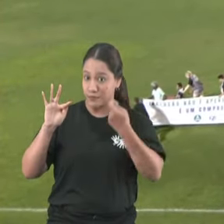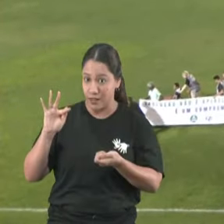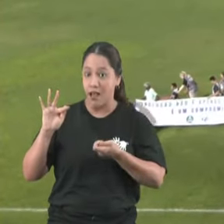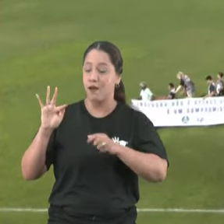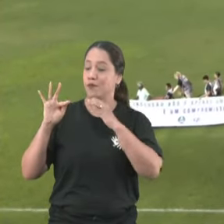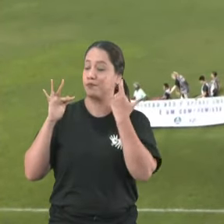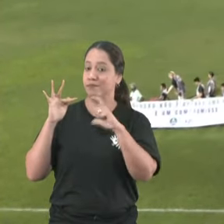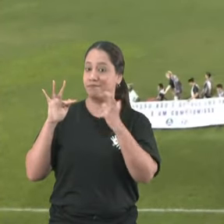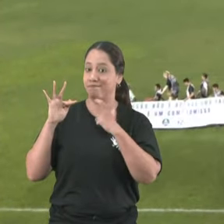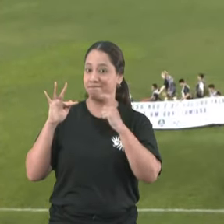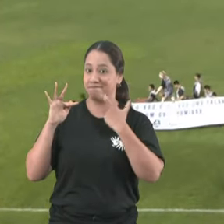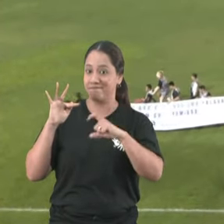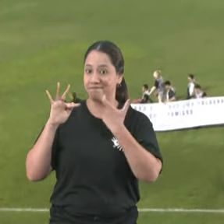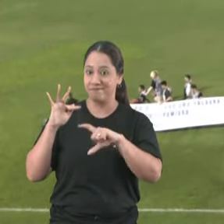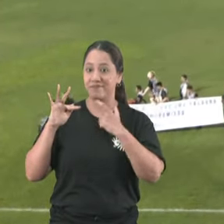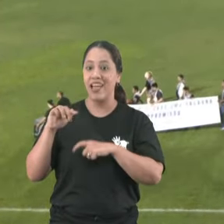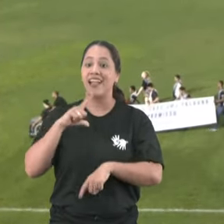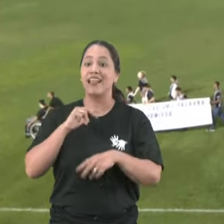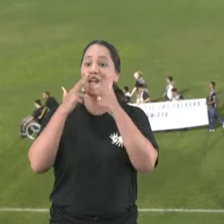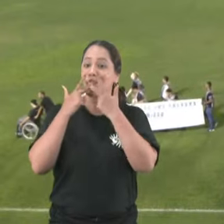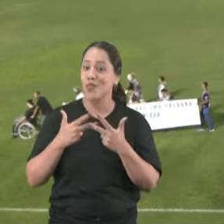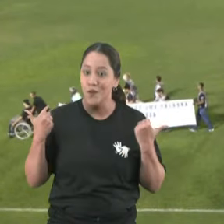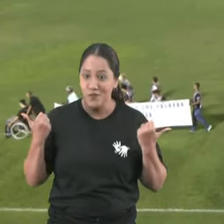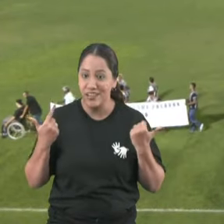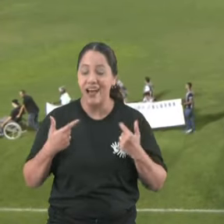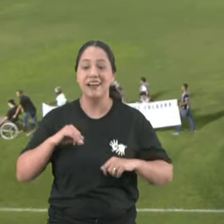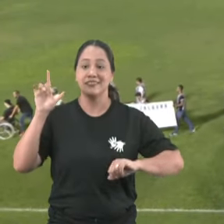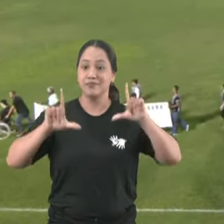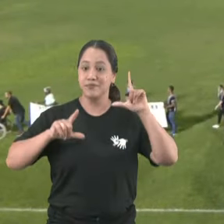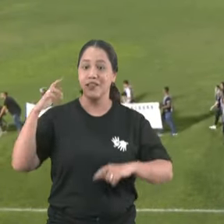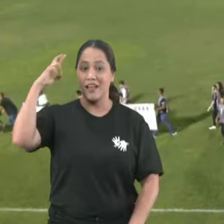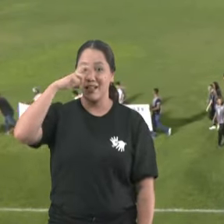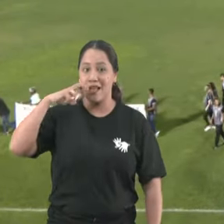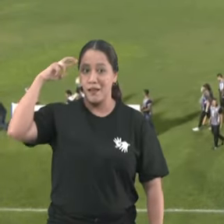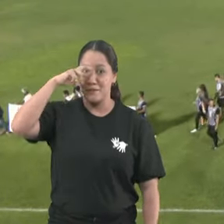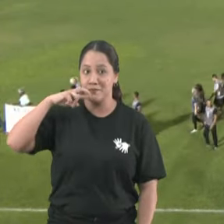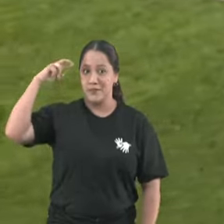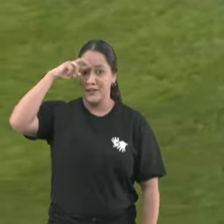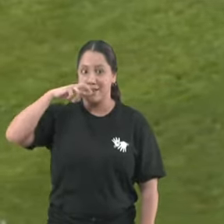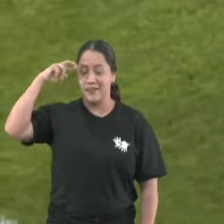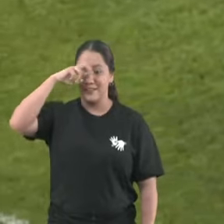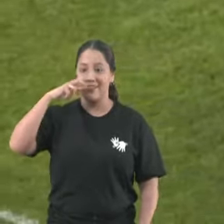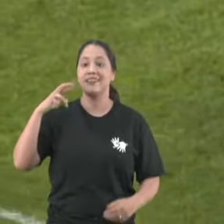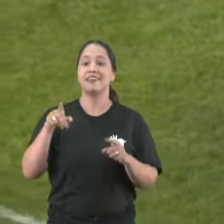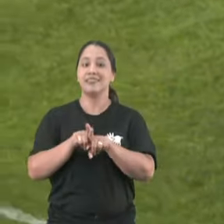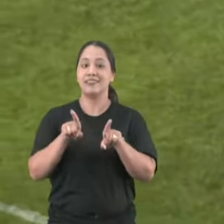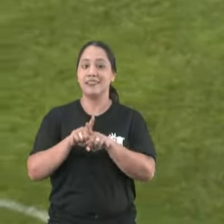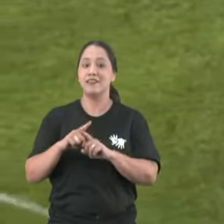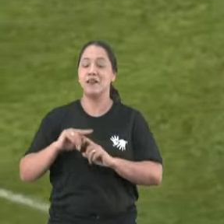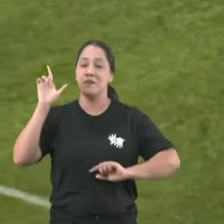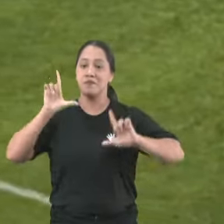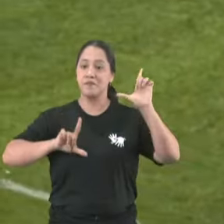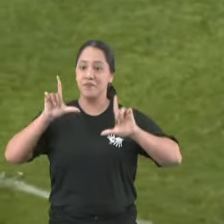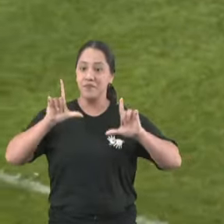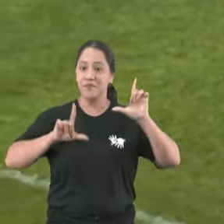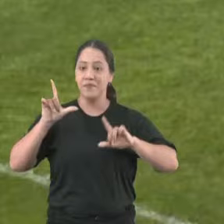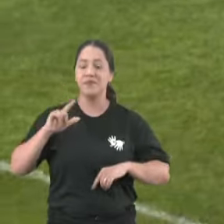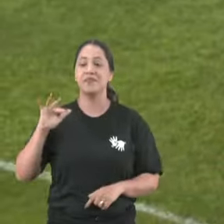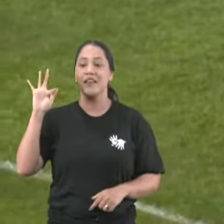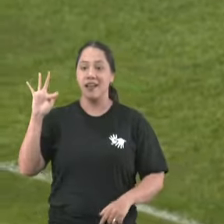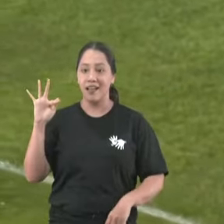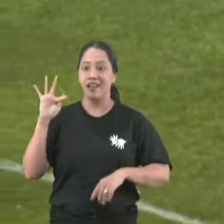uma novidade para essa grande decisão nas transmissões, tanto na tela da Band quanto na tela da FAF TV, que é o trabalho com